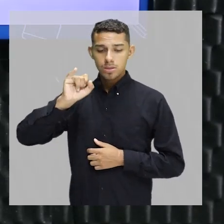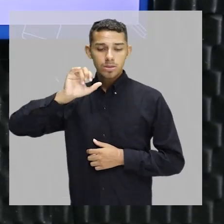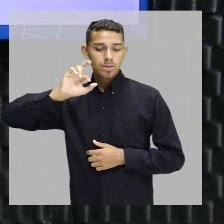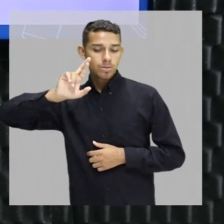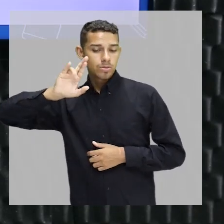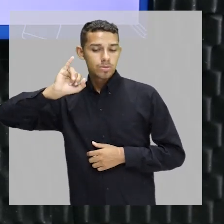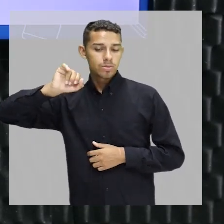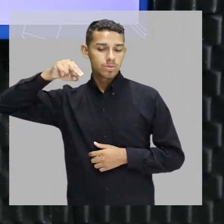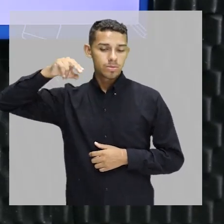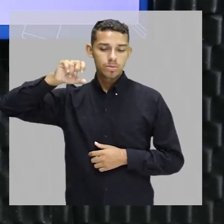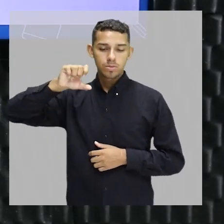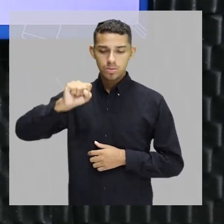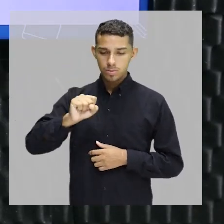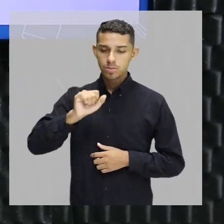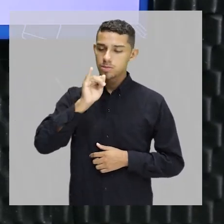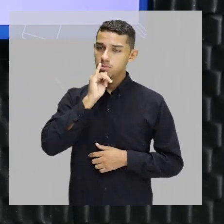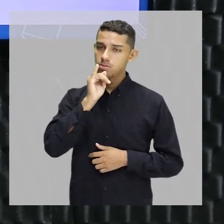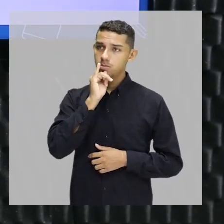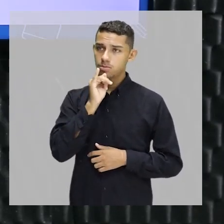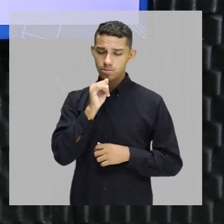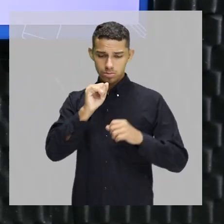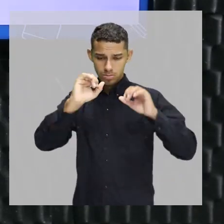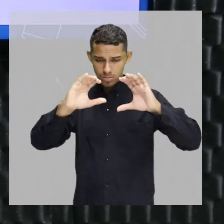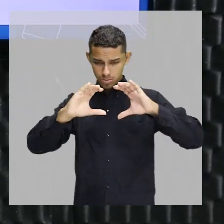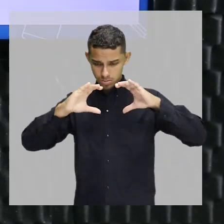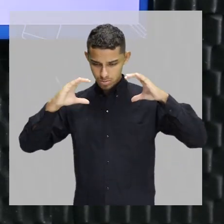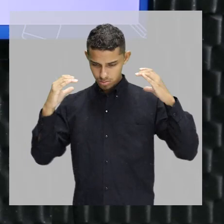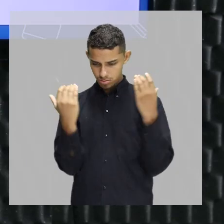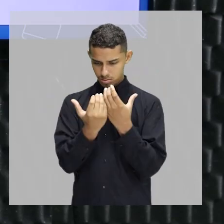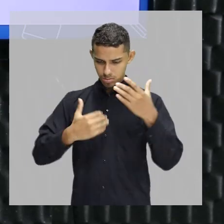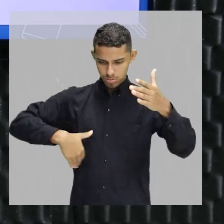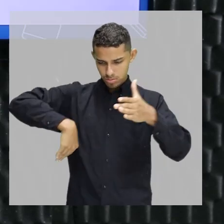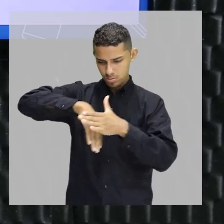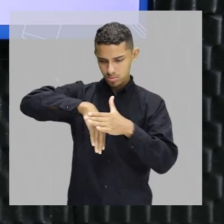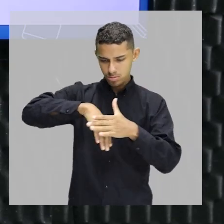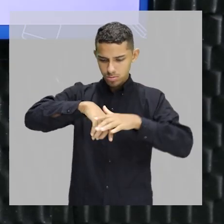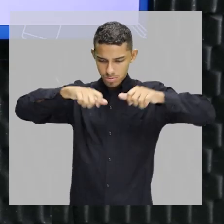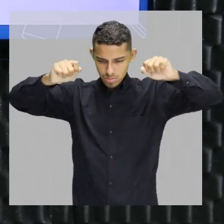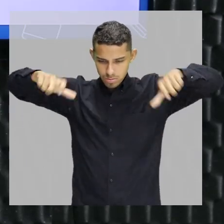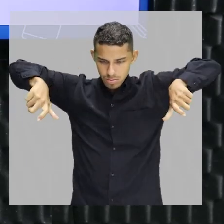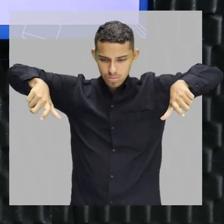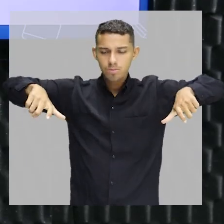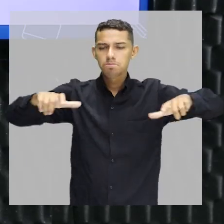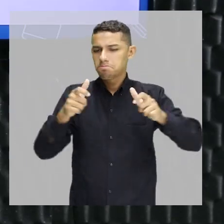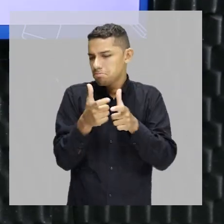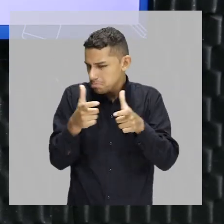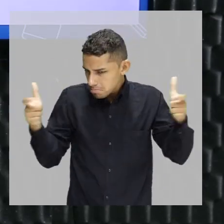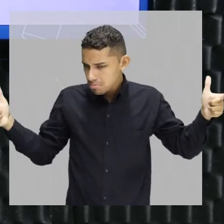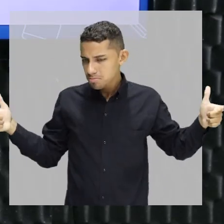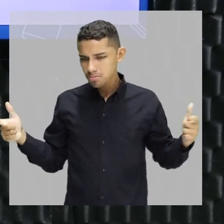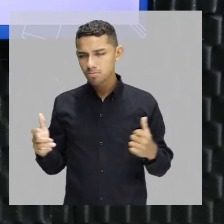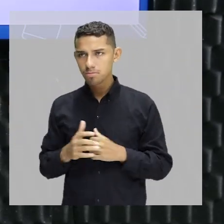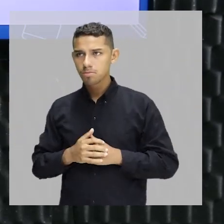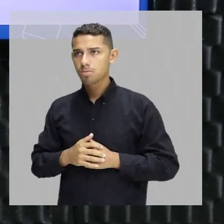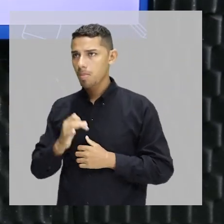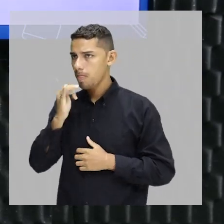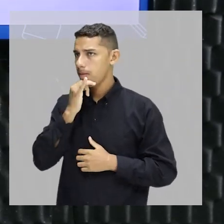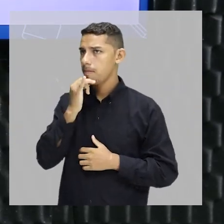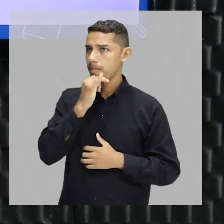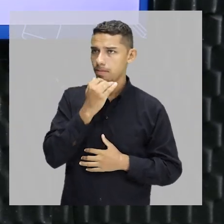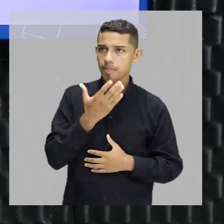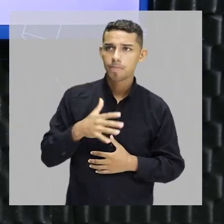imensa, ok? Do tamanho de um estádio de futebol, né? Do tamanho de um estádio de futebol, um estádio grande, né? Um estádio de Copa do